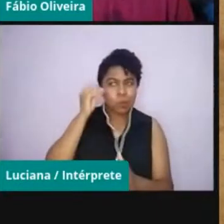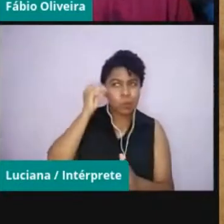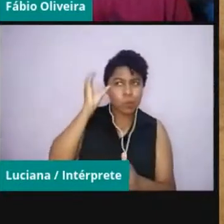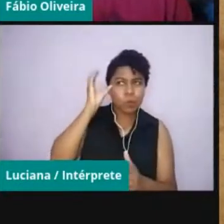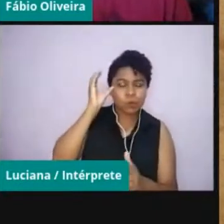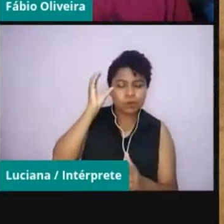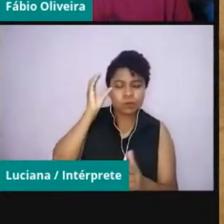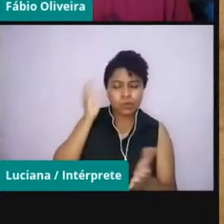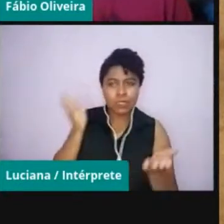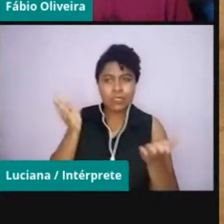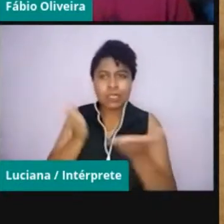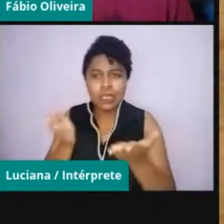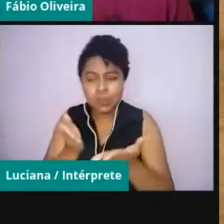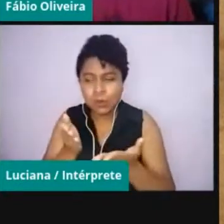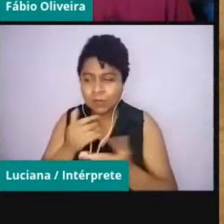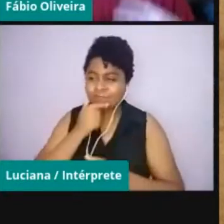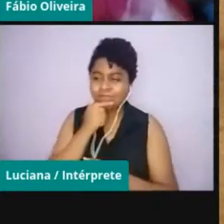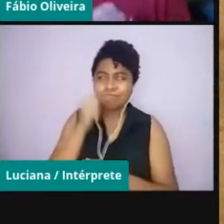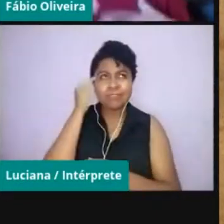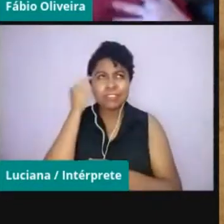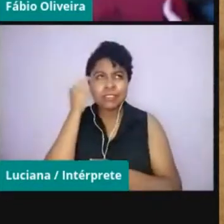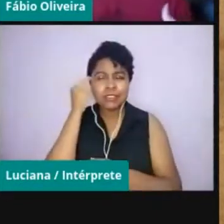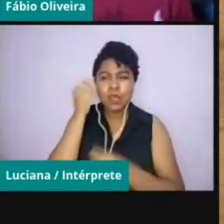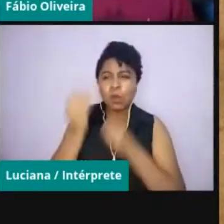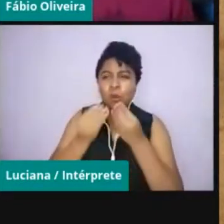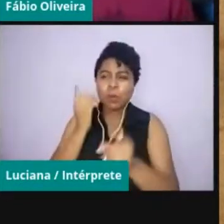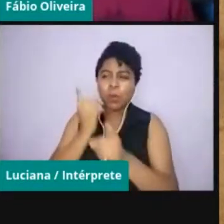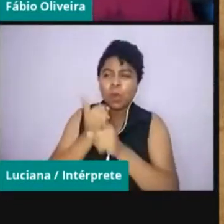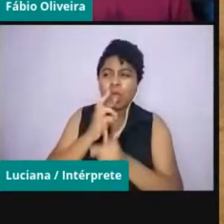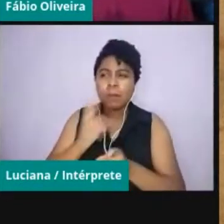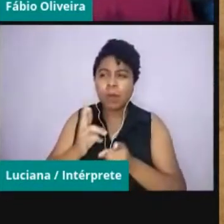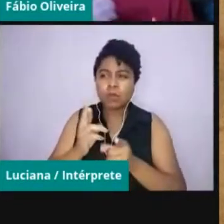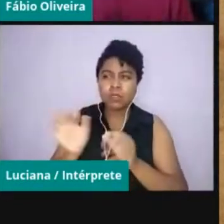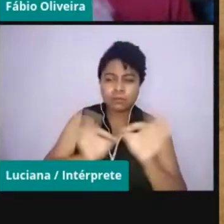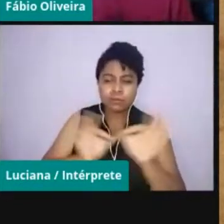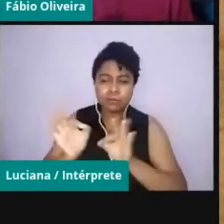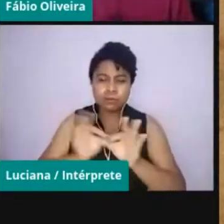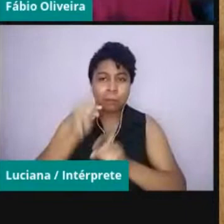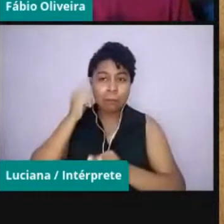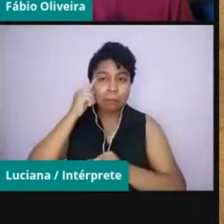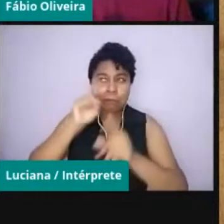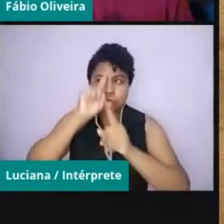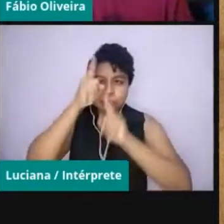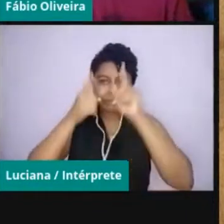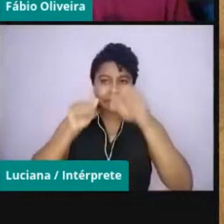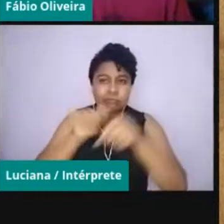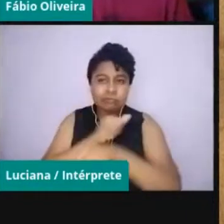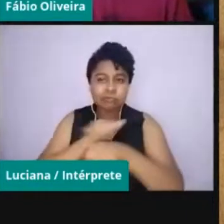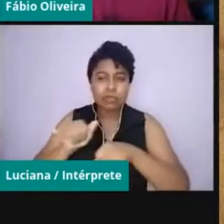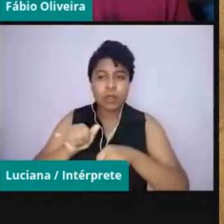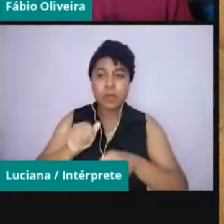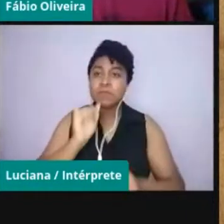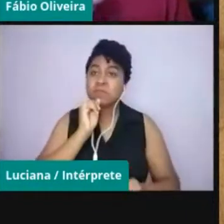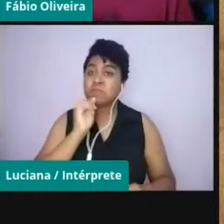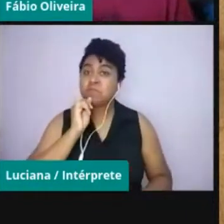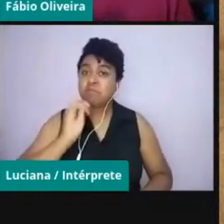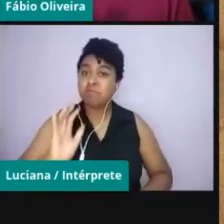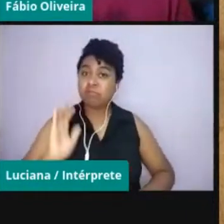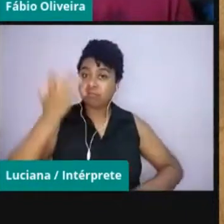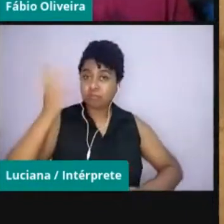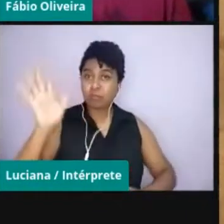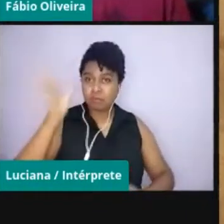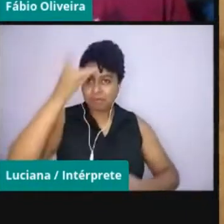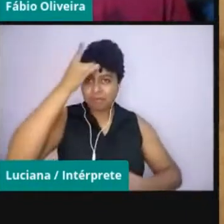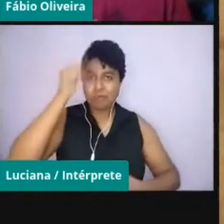para propor soluções que nós não estávamos pensando. Em algum momento, uma das personagens, ela conseguiu